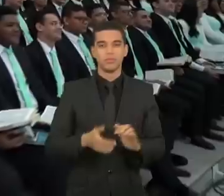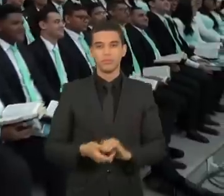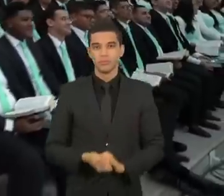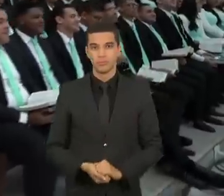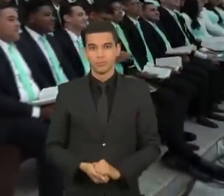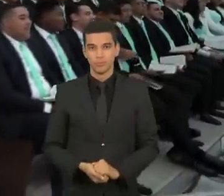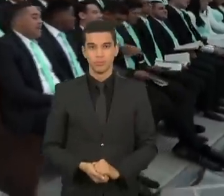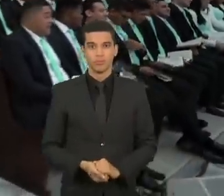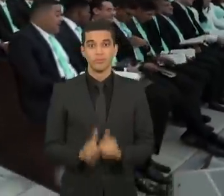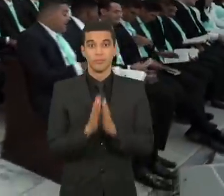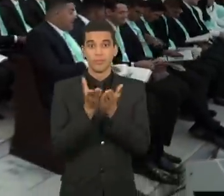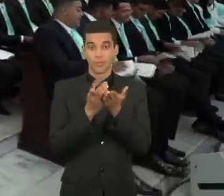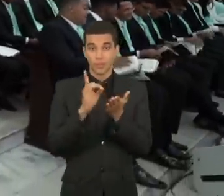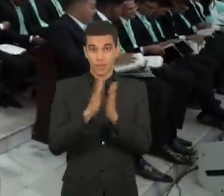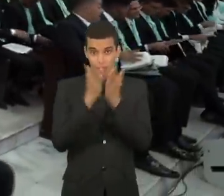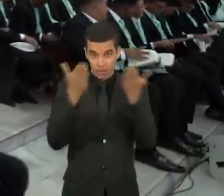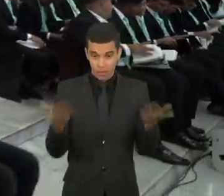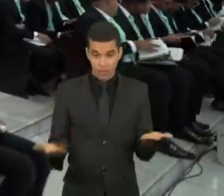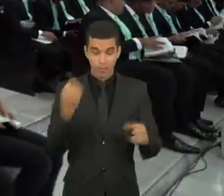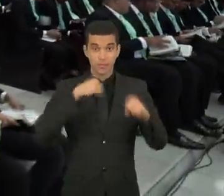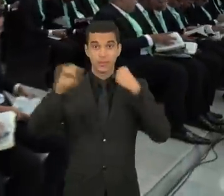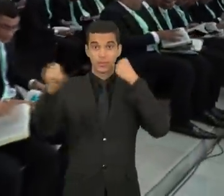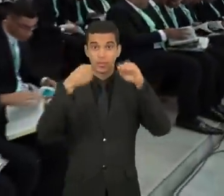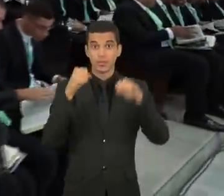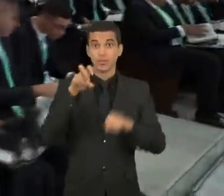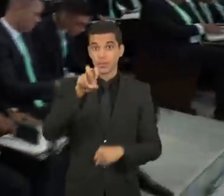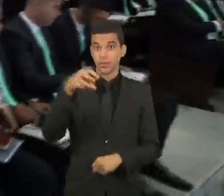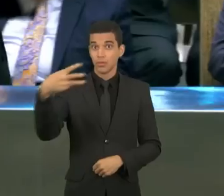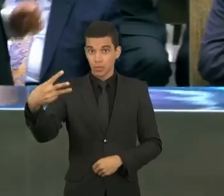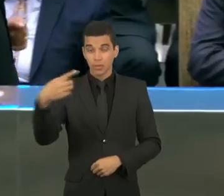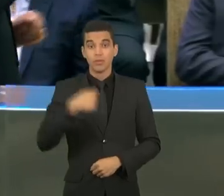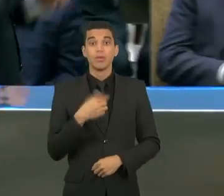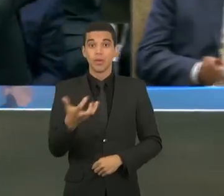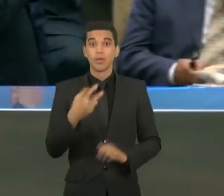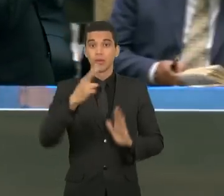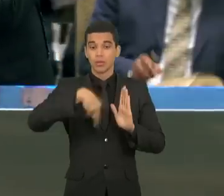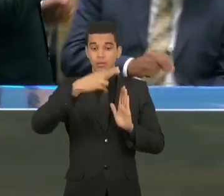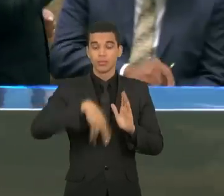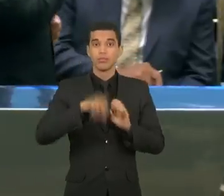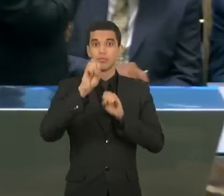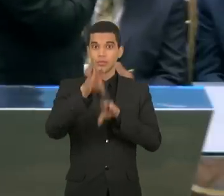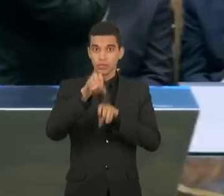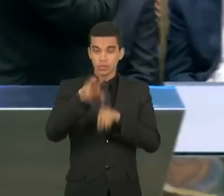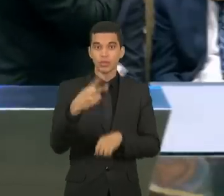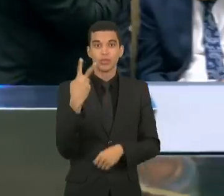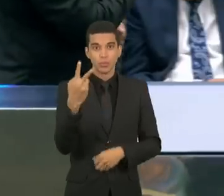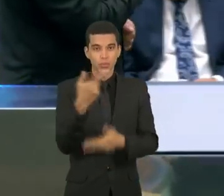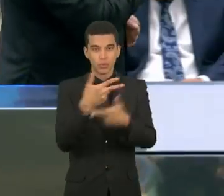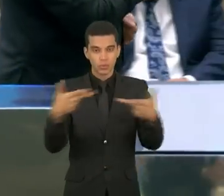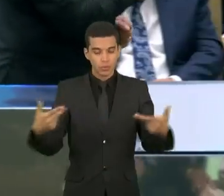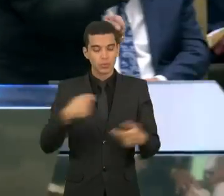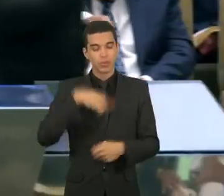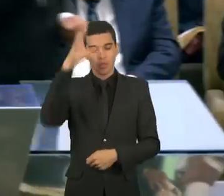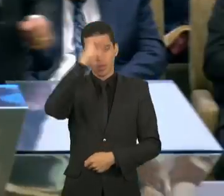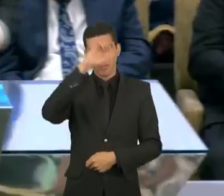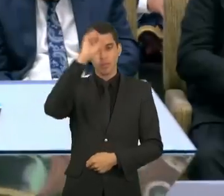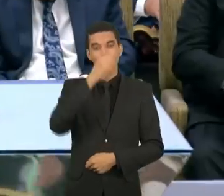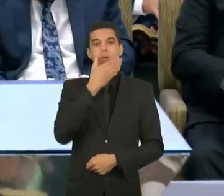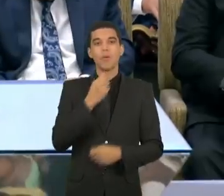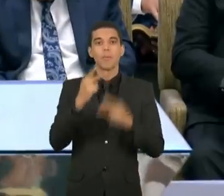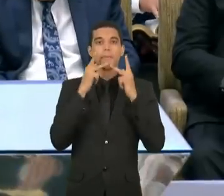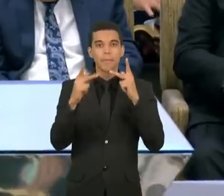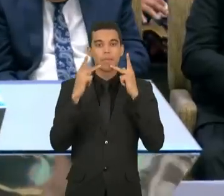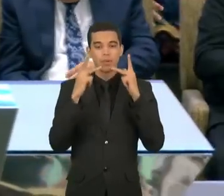Abra a Bíblia no Salmo 53. E eu quero lhe ensinar duas coisas que aprendi com Spurgeon, o príncipe dos pregadores. É que o